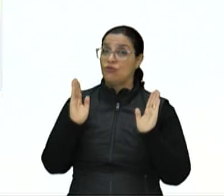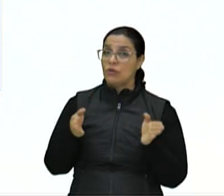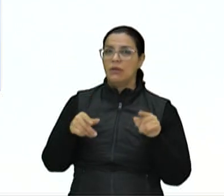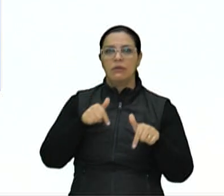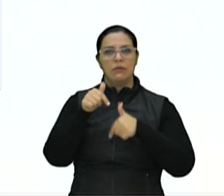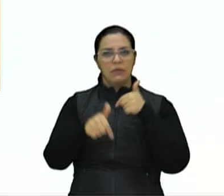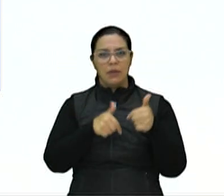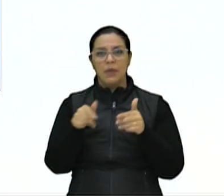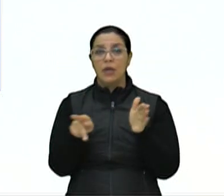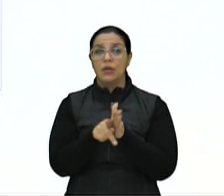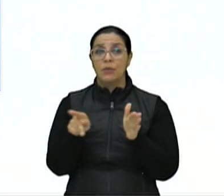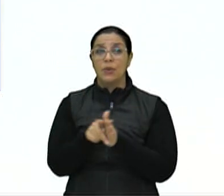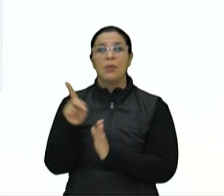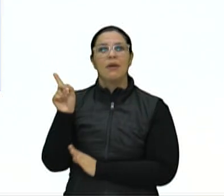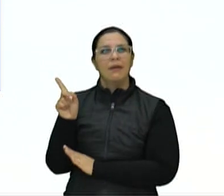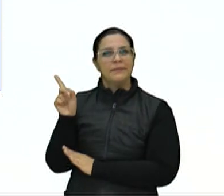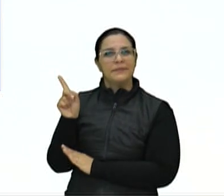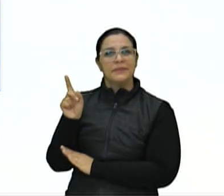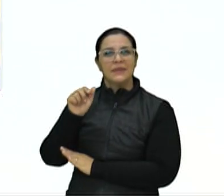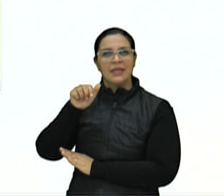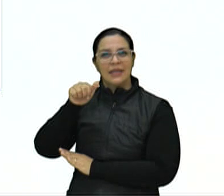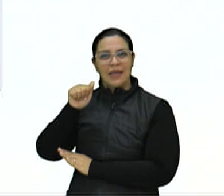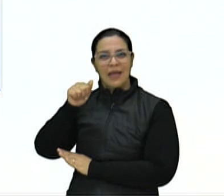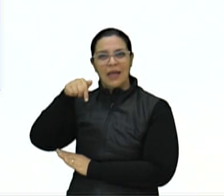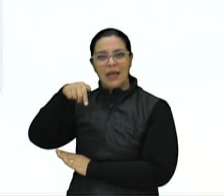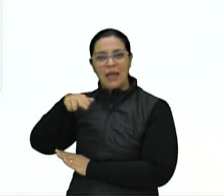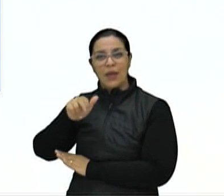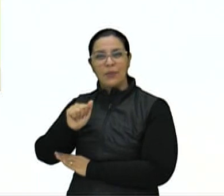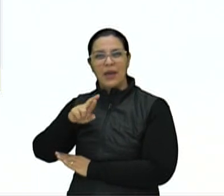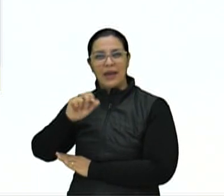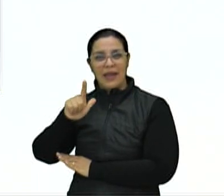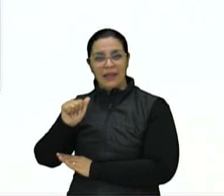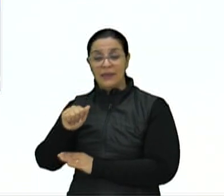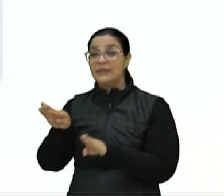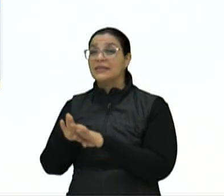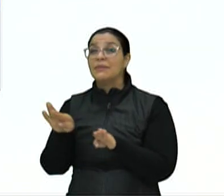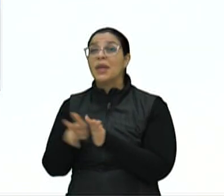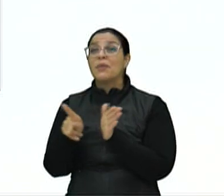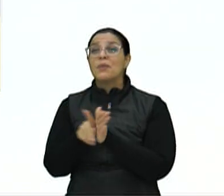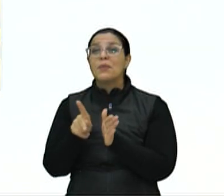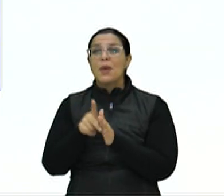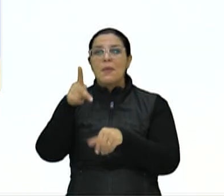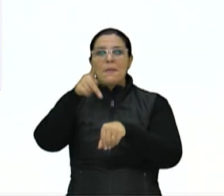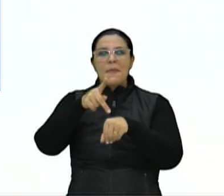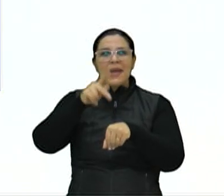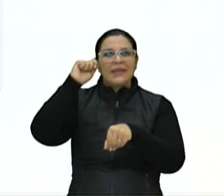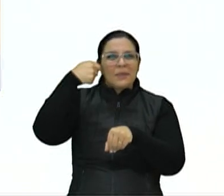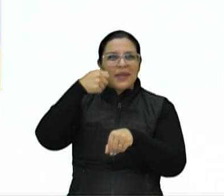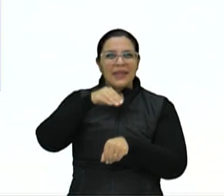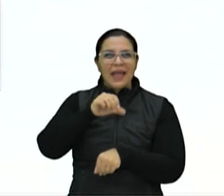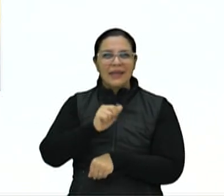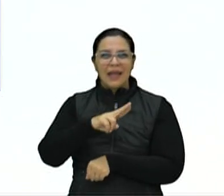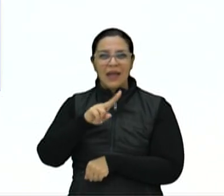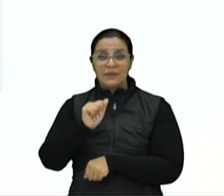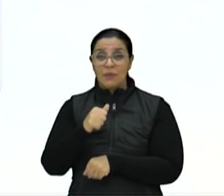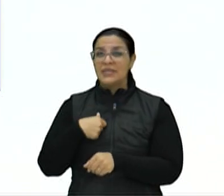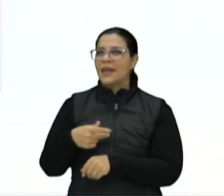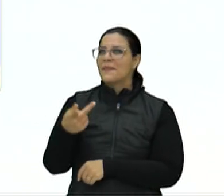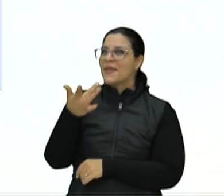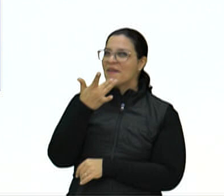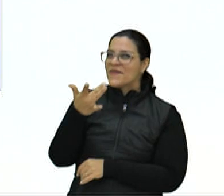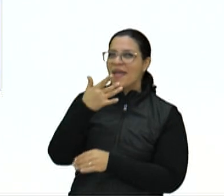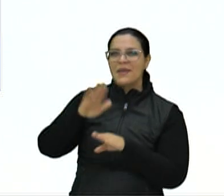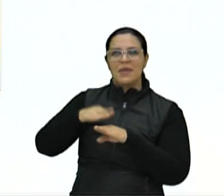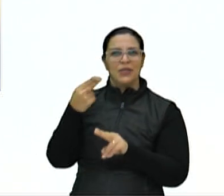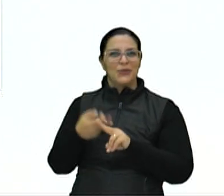trabalha tanto com aquarela como com carvão, mas a preferência dele é pela aquarela. E aí, aqui na